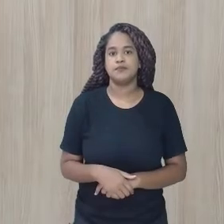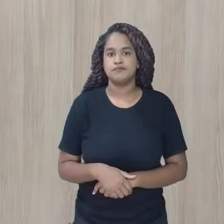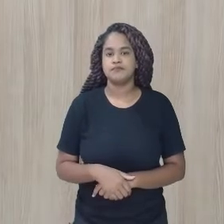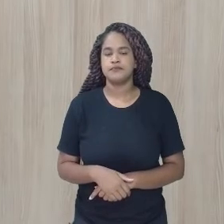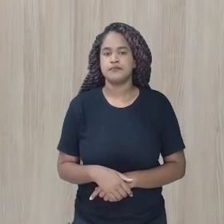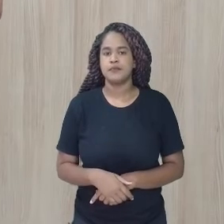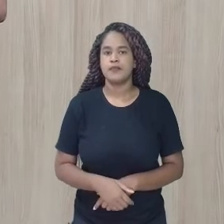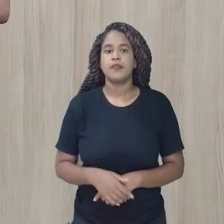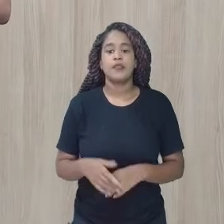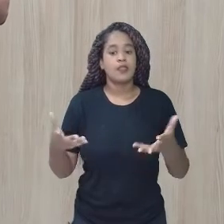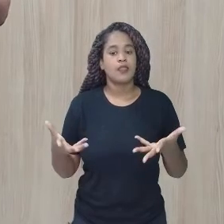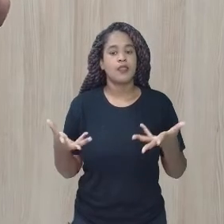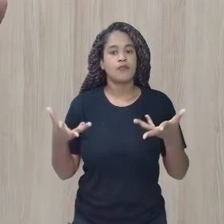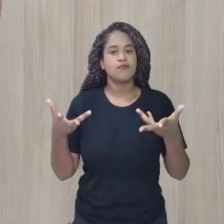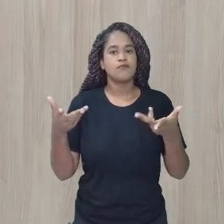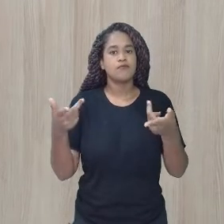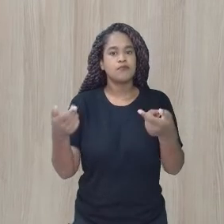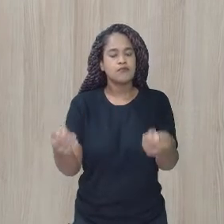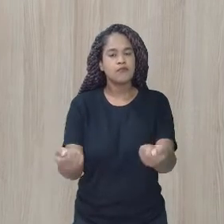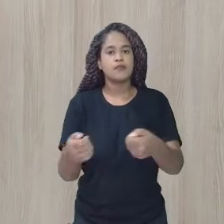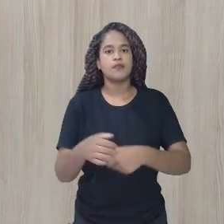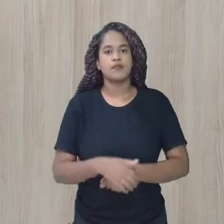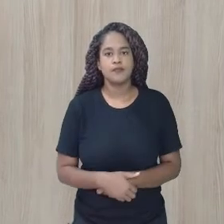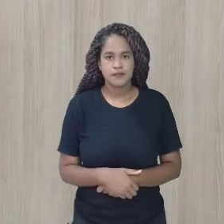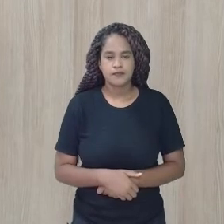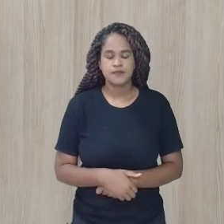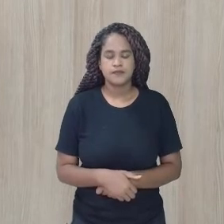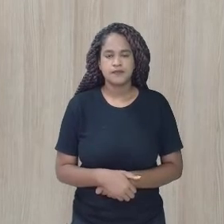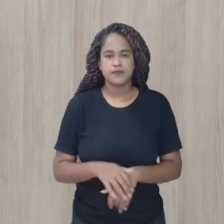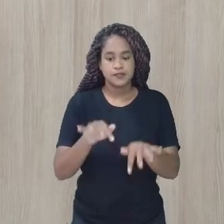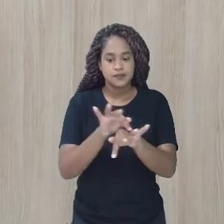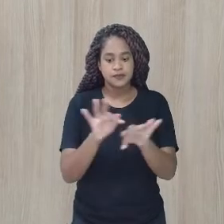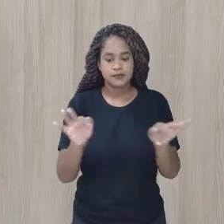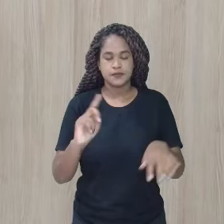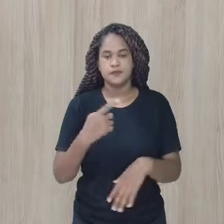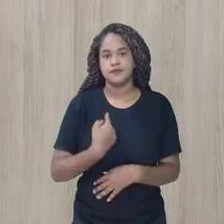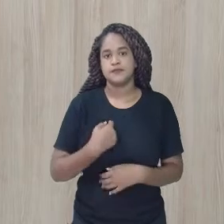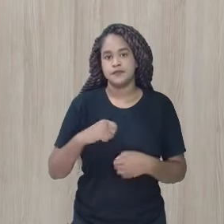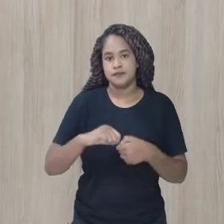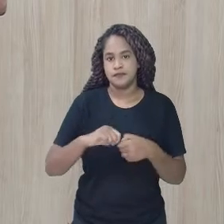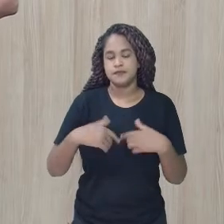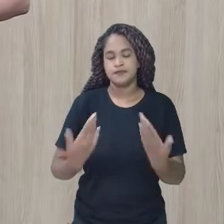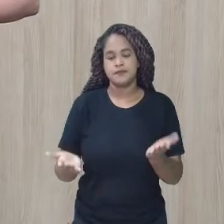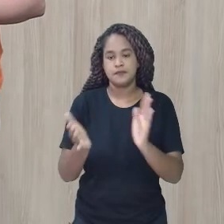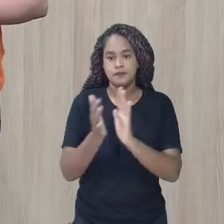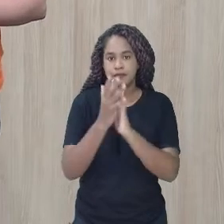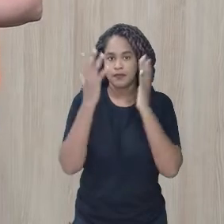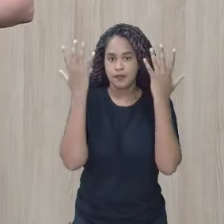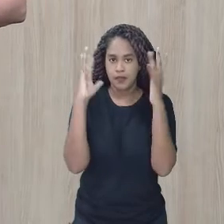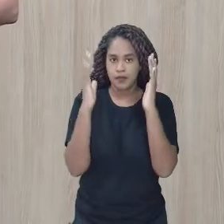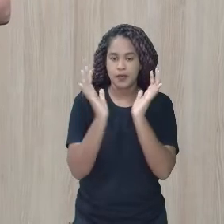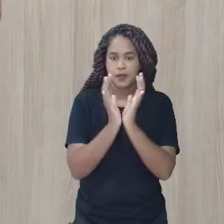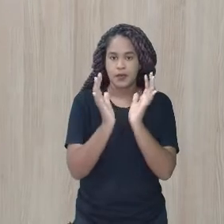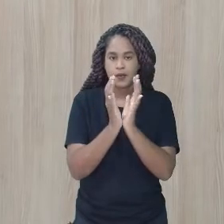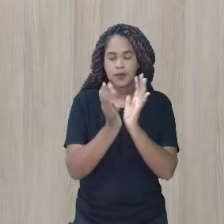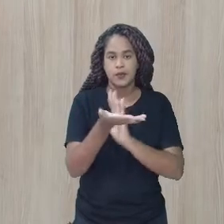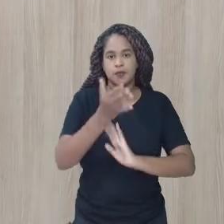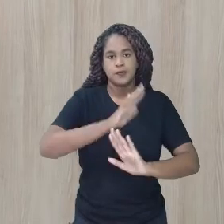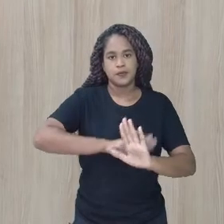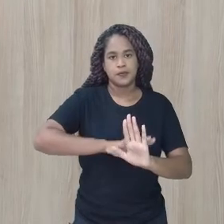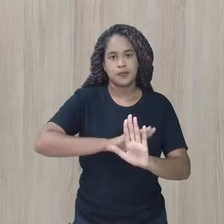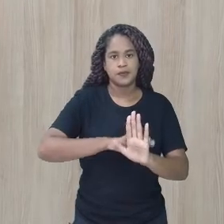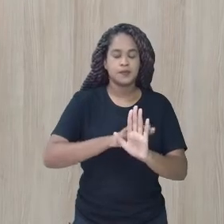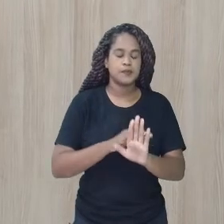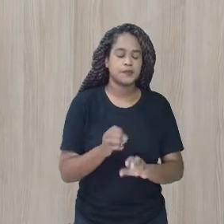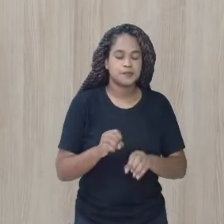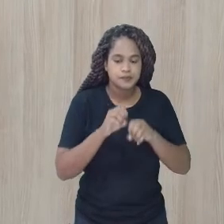a beleza que há na simplicidade naquilo que se faz. Então, parabéns aí a essa equipe que está assim divulgando,